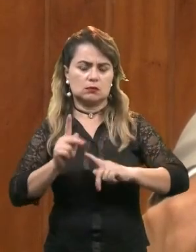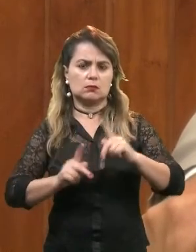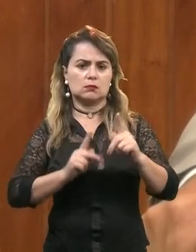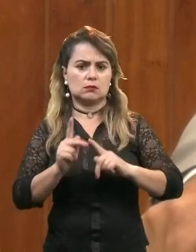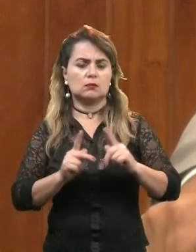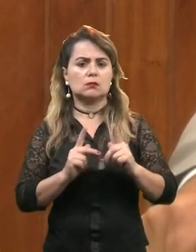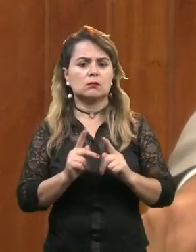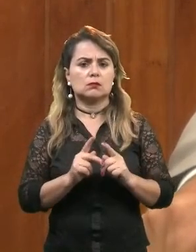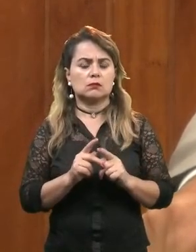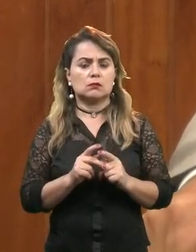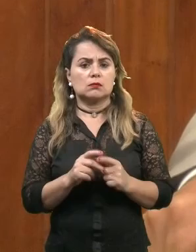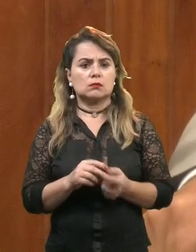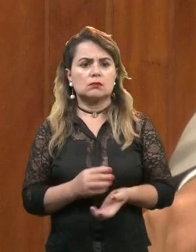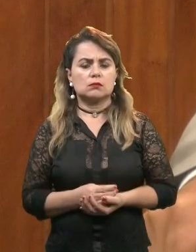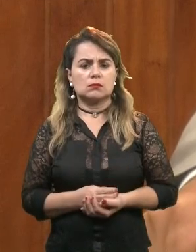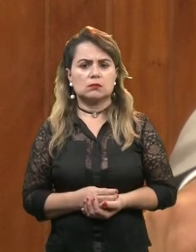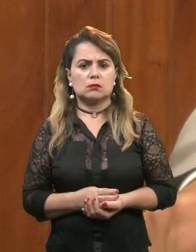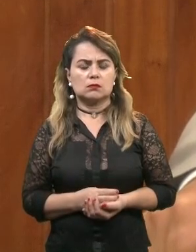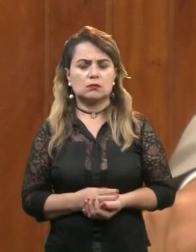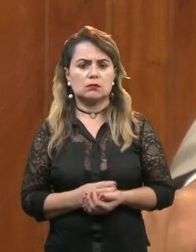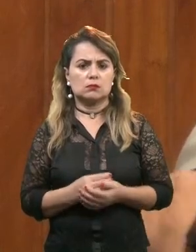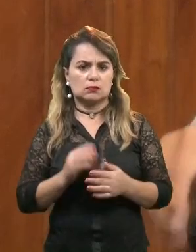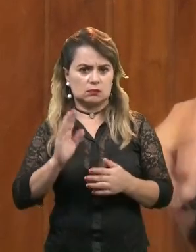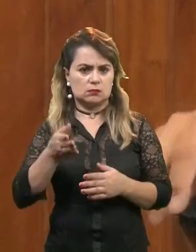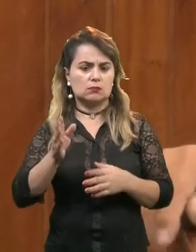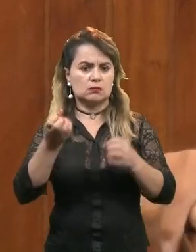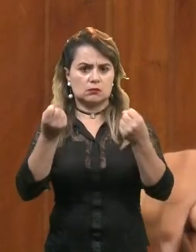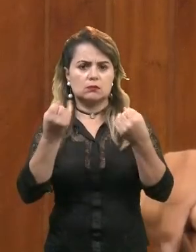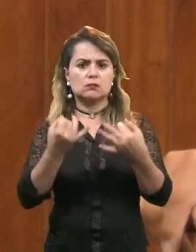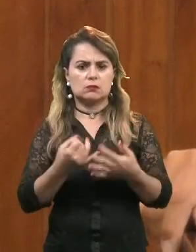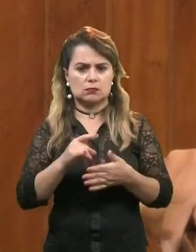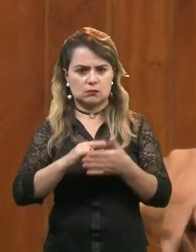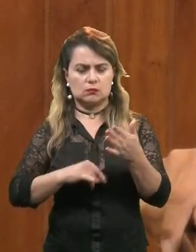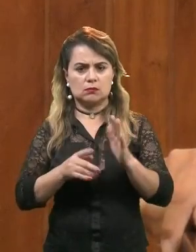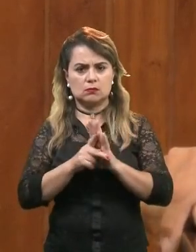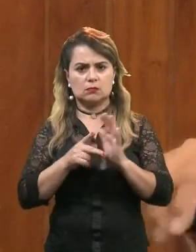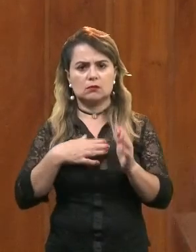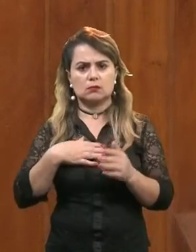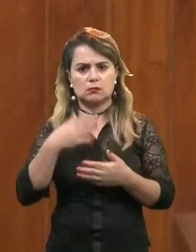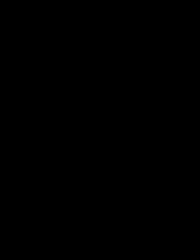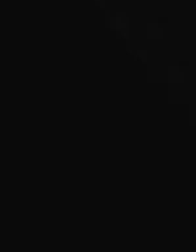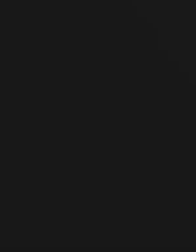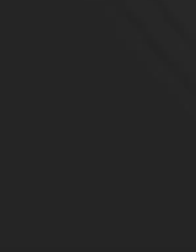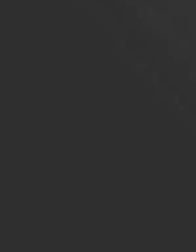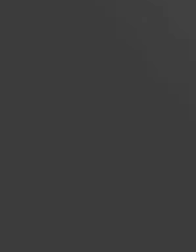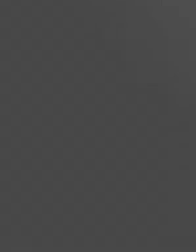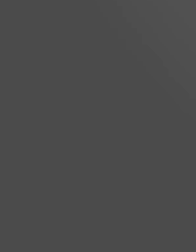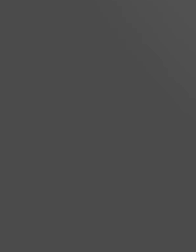ao nosso conhecimento, são essas aí, como foi citado agora no meu requerimento. Muito obrigado, senhor presidente.